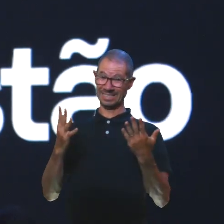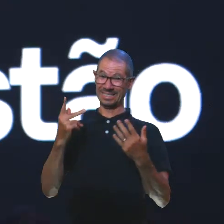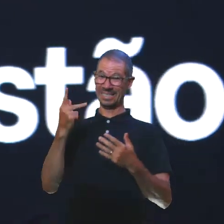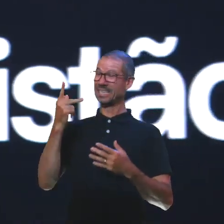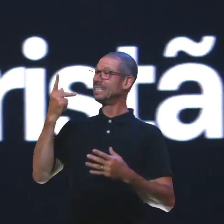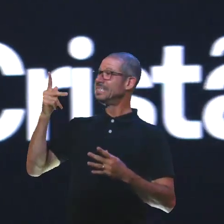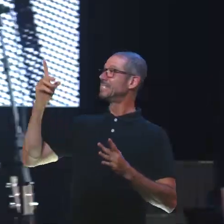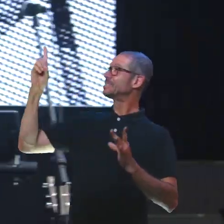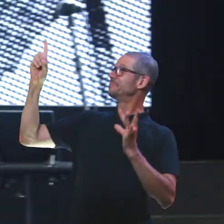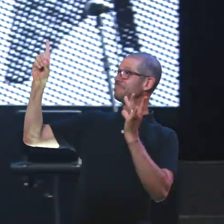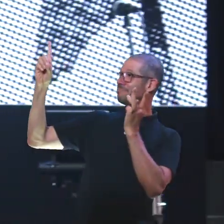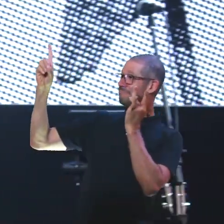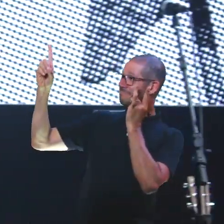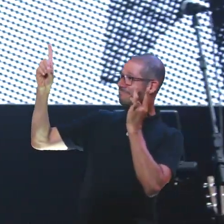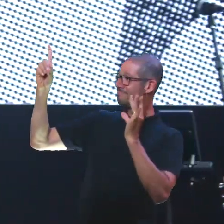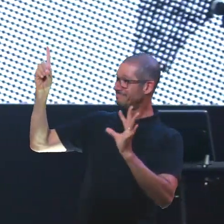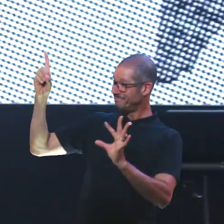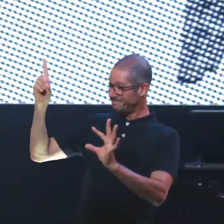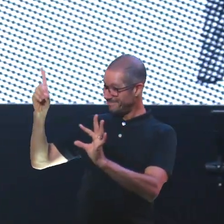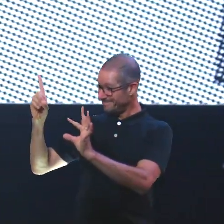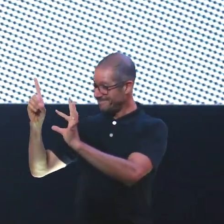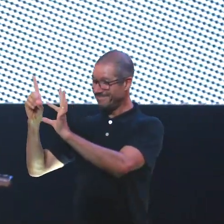sua presença.